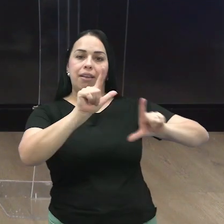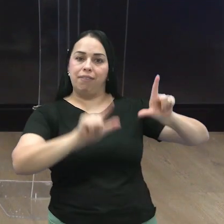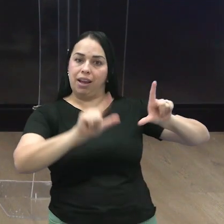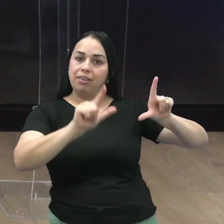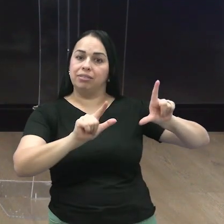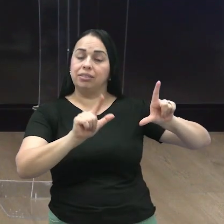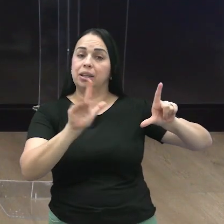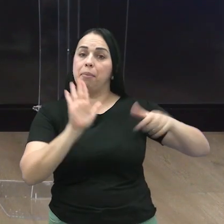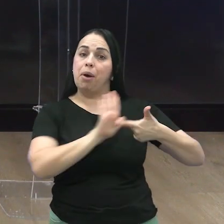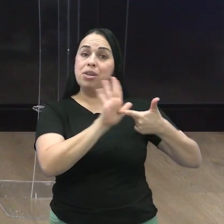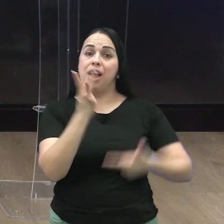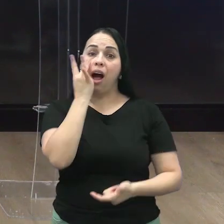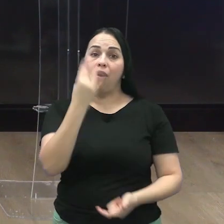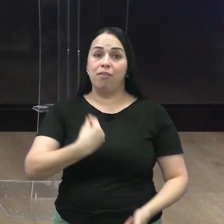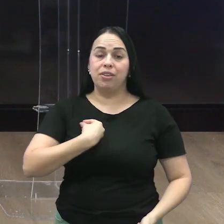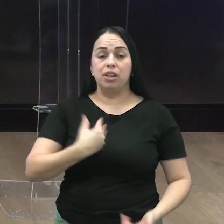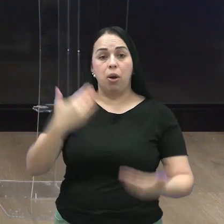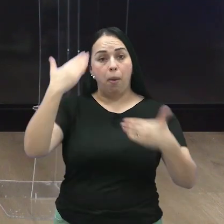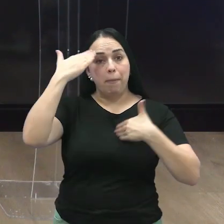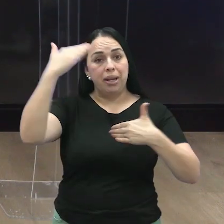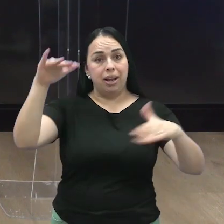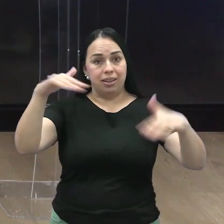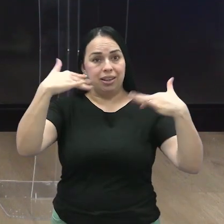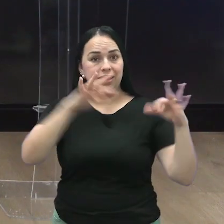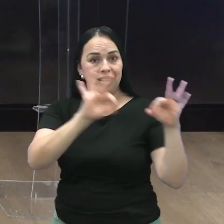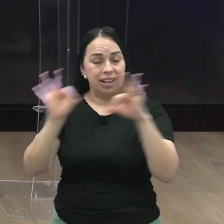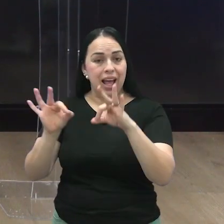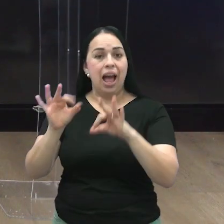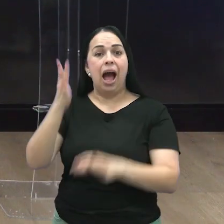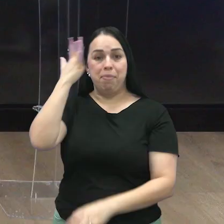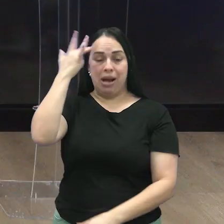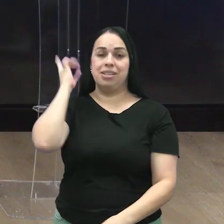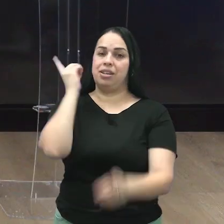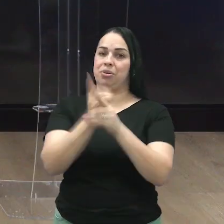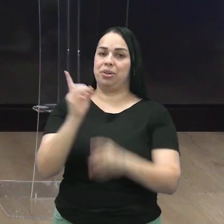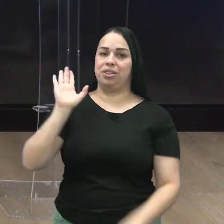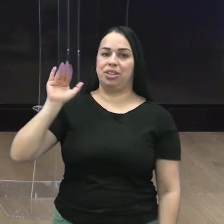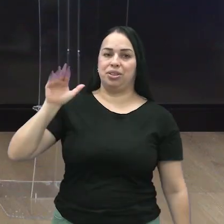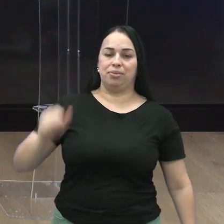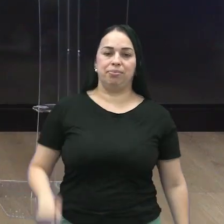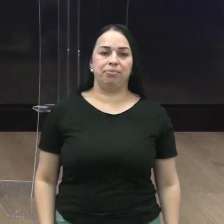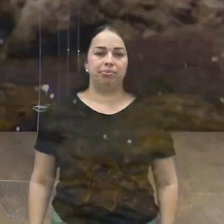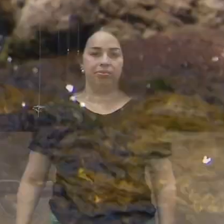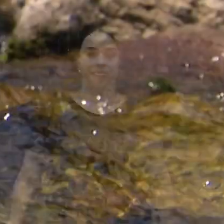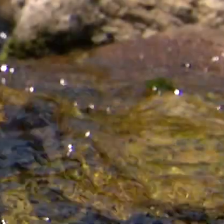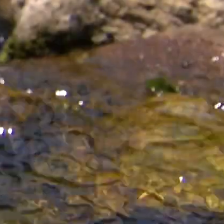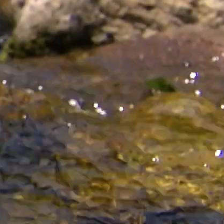transmissão ao vivo, tá? Obrigada pela companhia. A gente volta a se encontrar amanhã. Até lá.